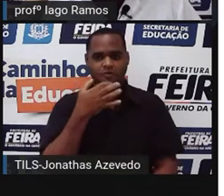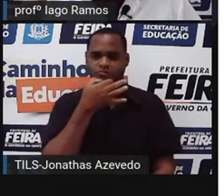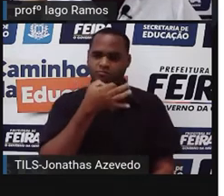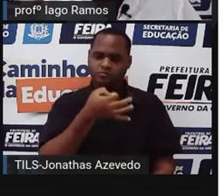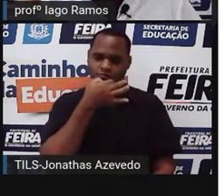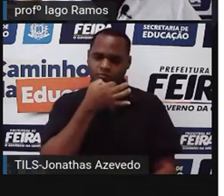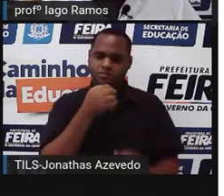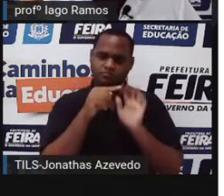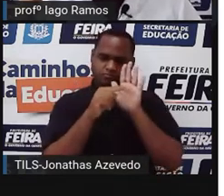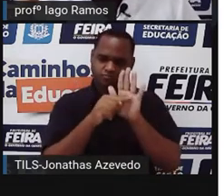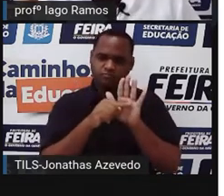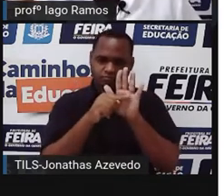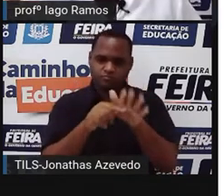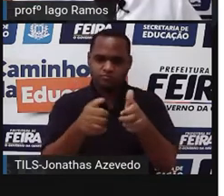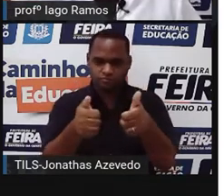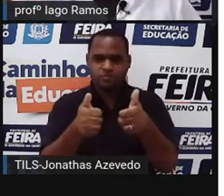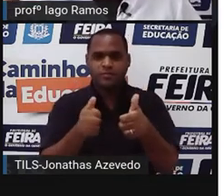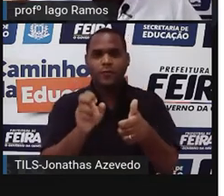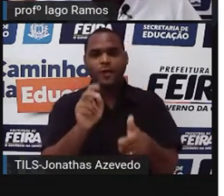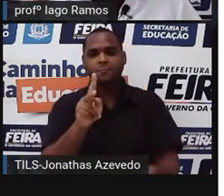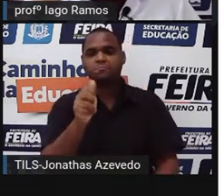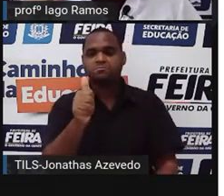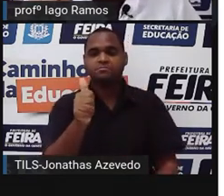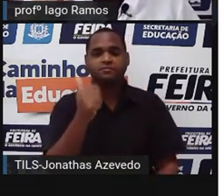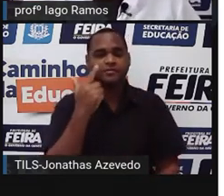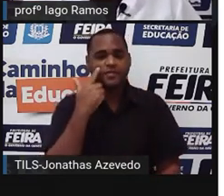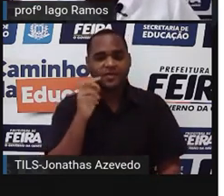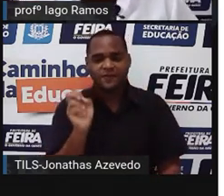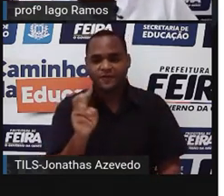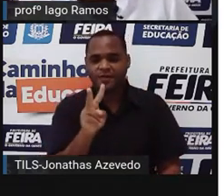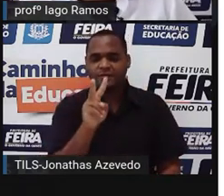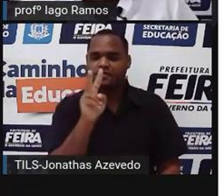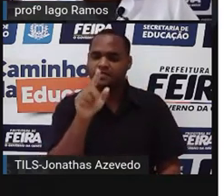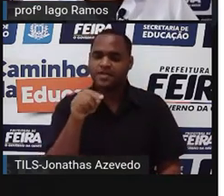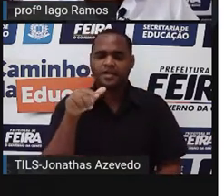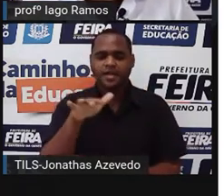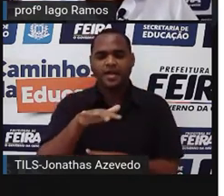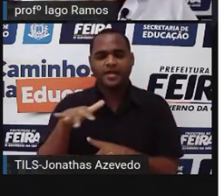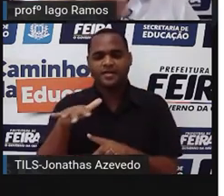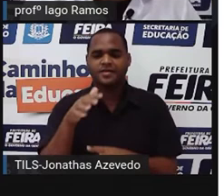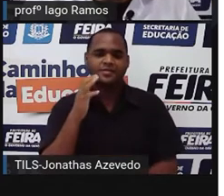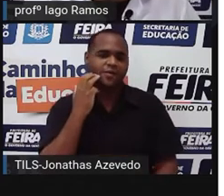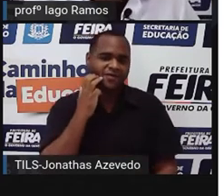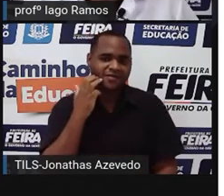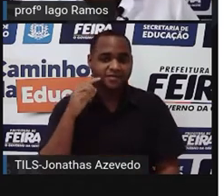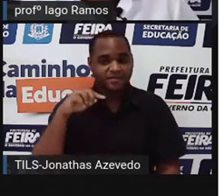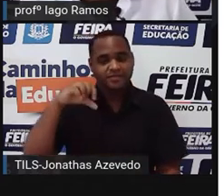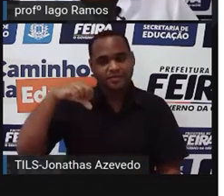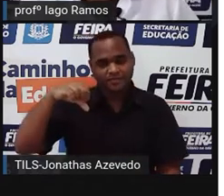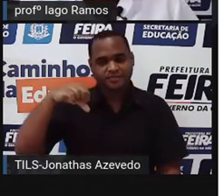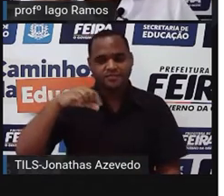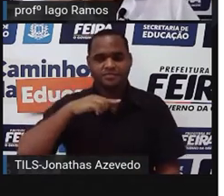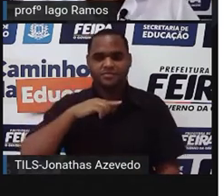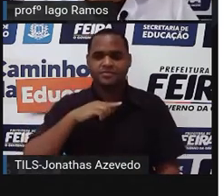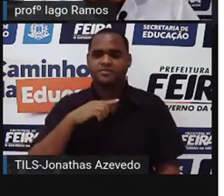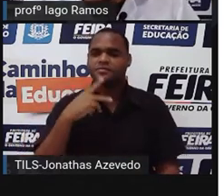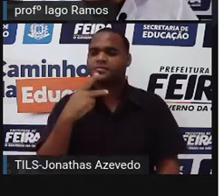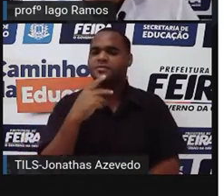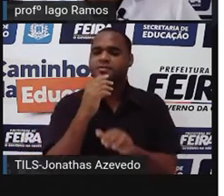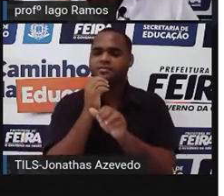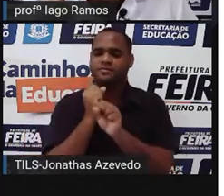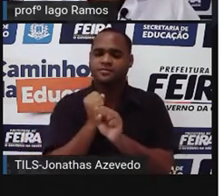deixa eu te dar uma pista, ó. Pega o valor da área do quadrado rosa, que é 9, e